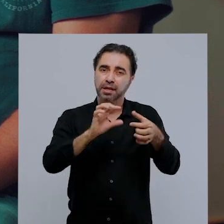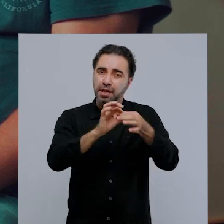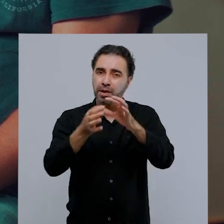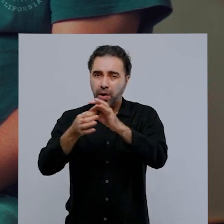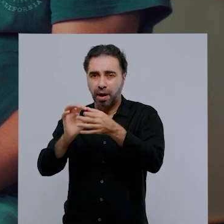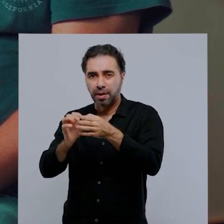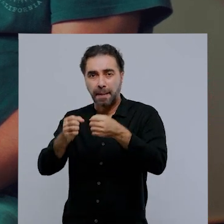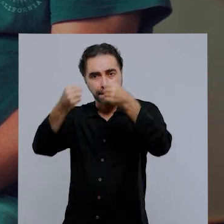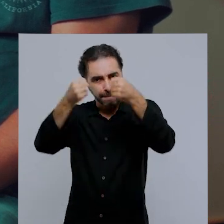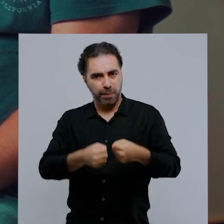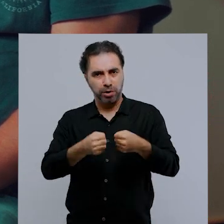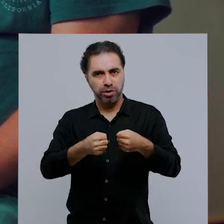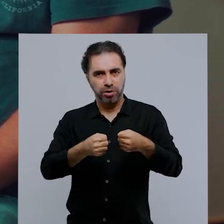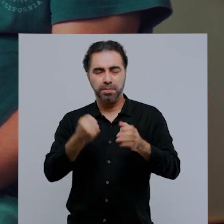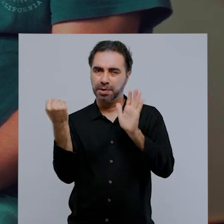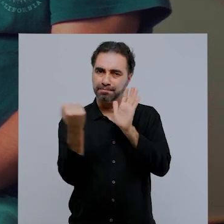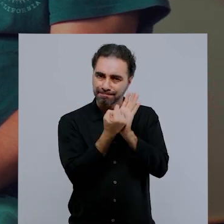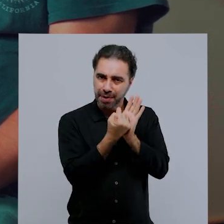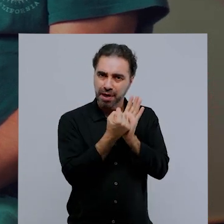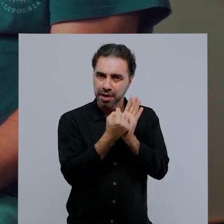potencial, é uma bebida marcante,